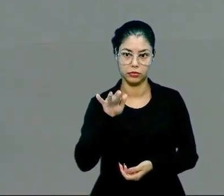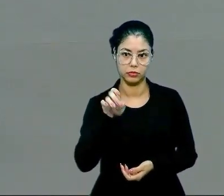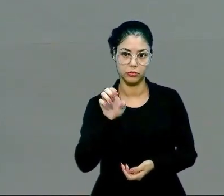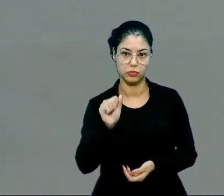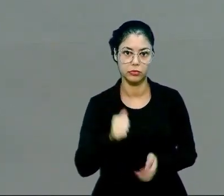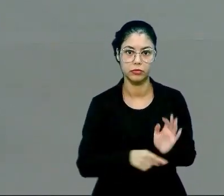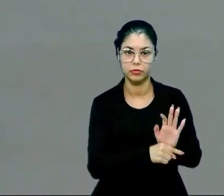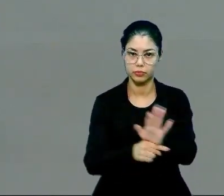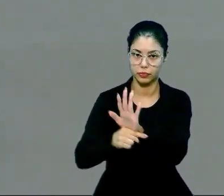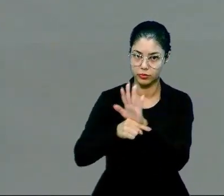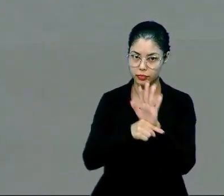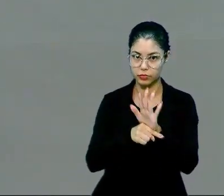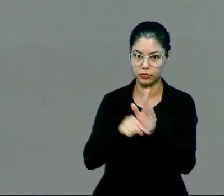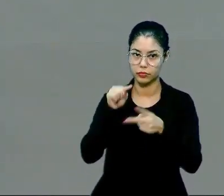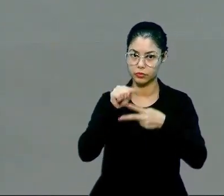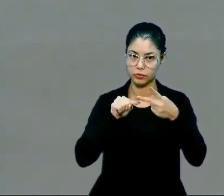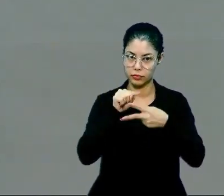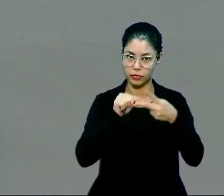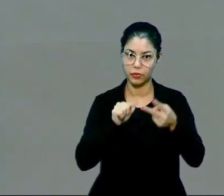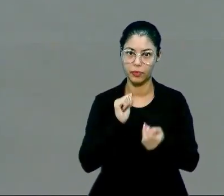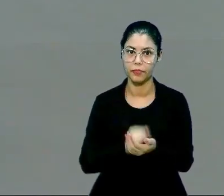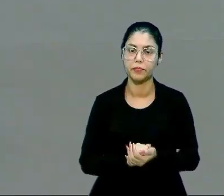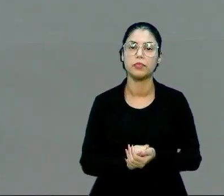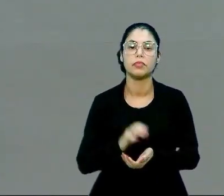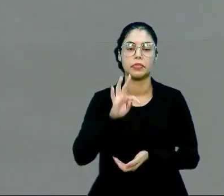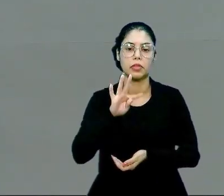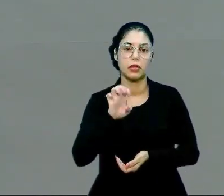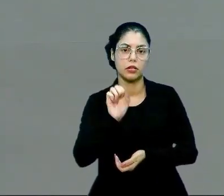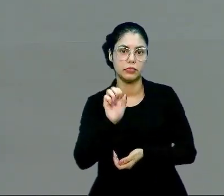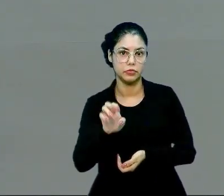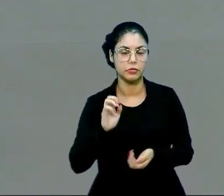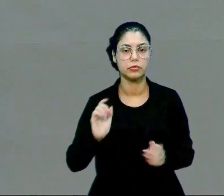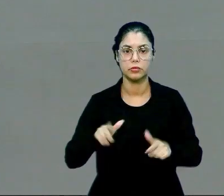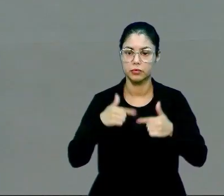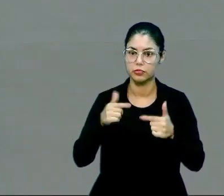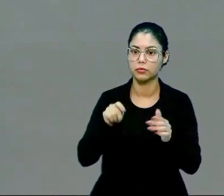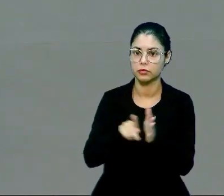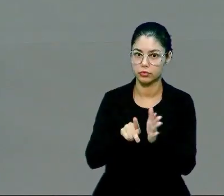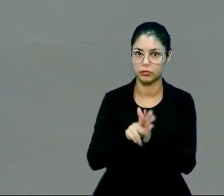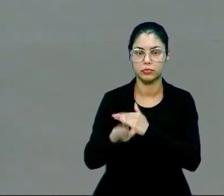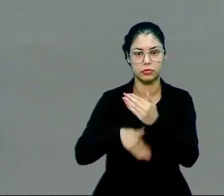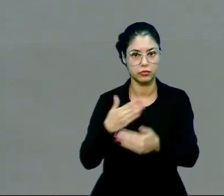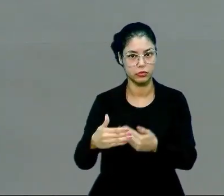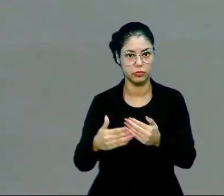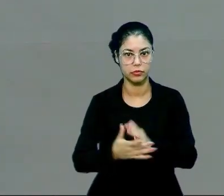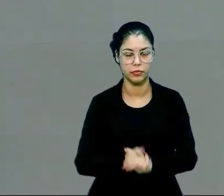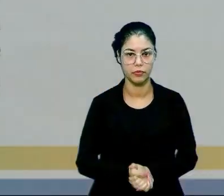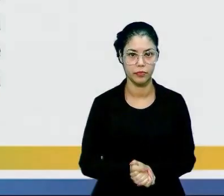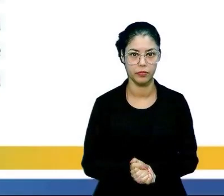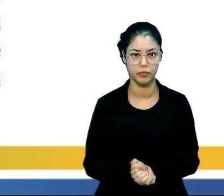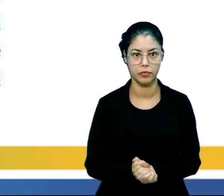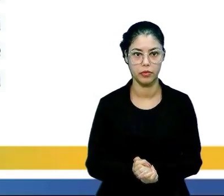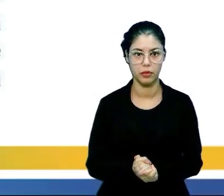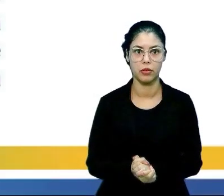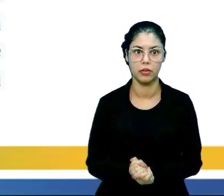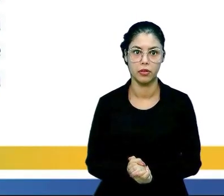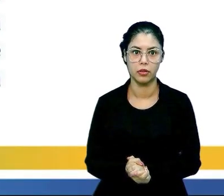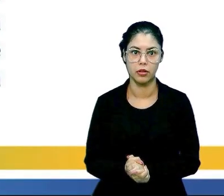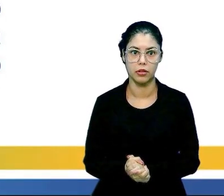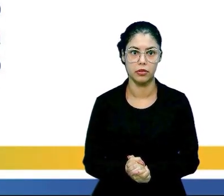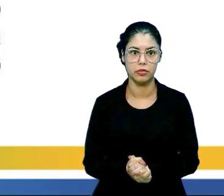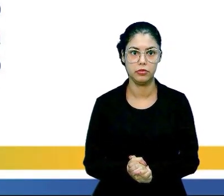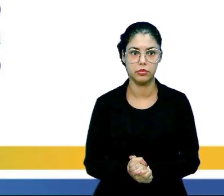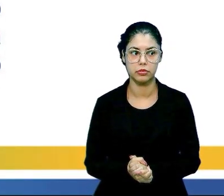Ele já anuncia que ele vai falar de 2 argumentos, as 2 teses que ele vai defender lá no desenvolvimento. Ok? Vamos